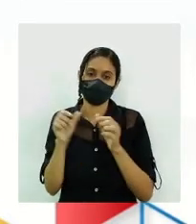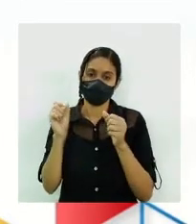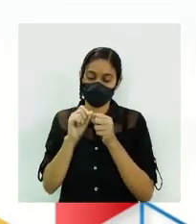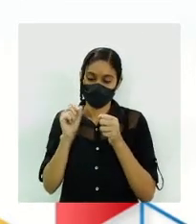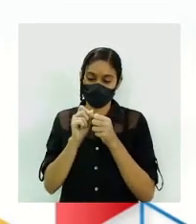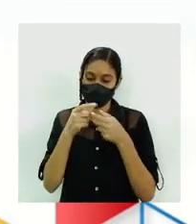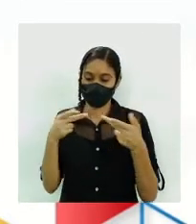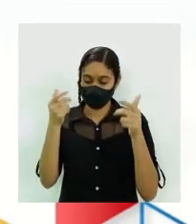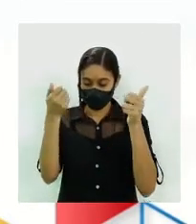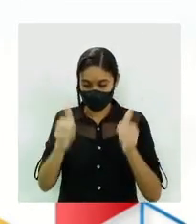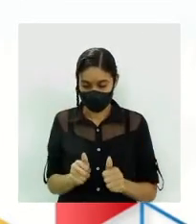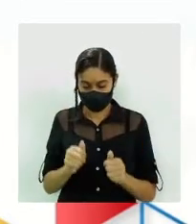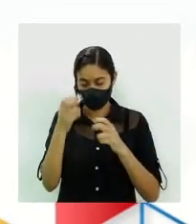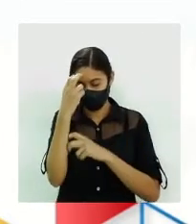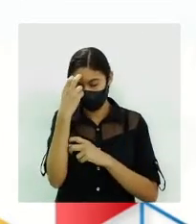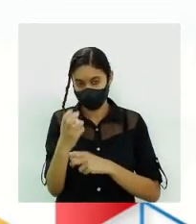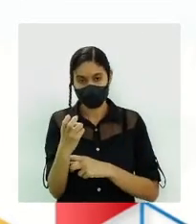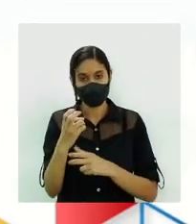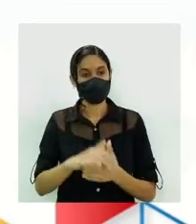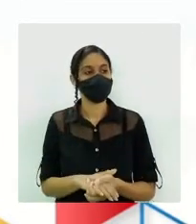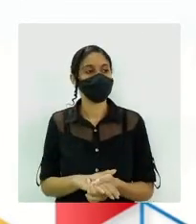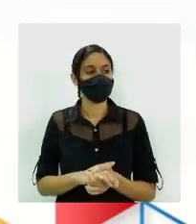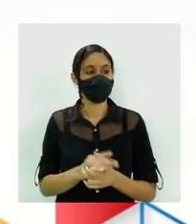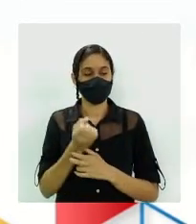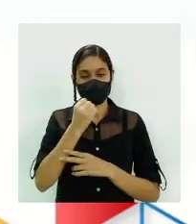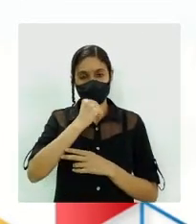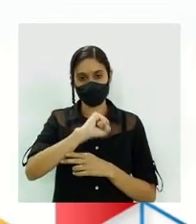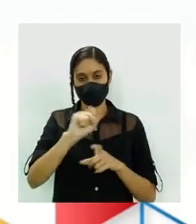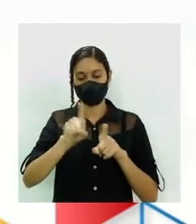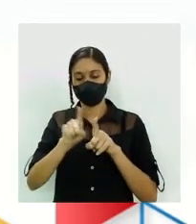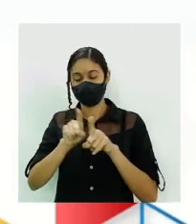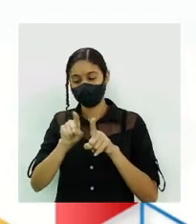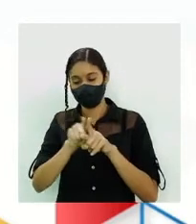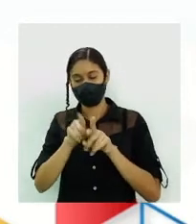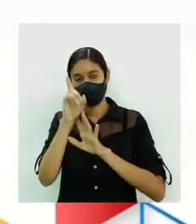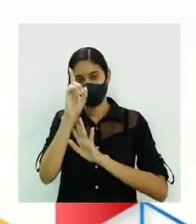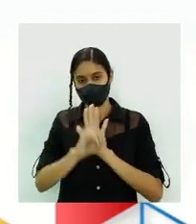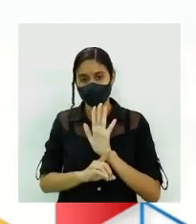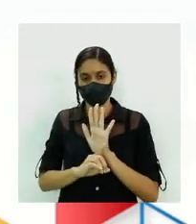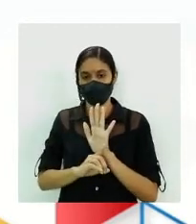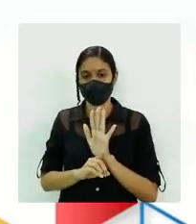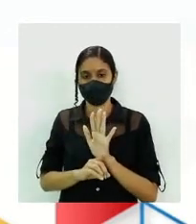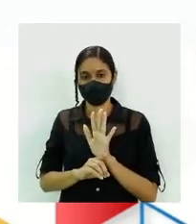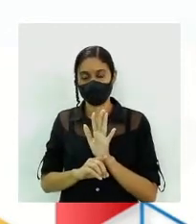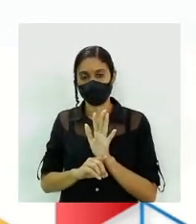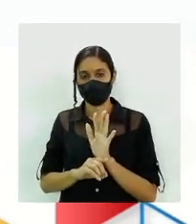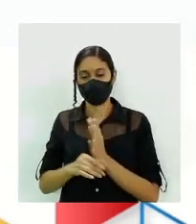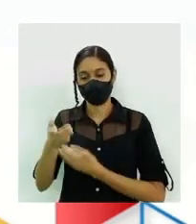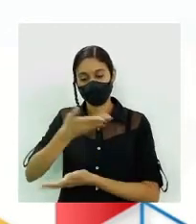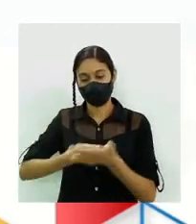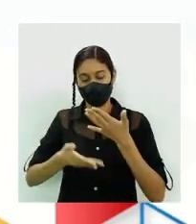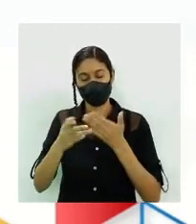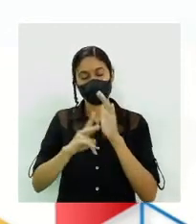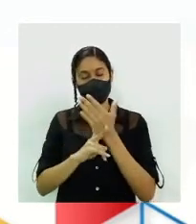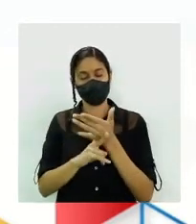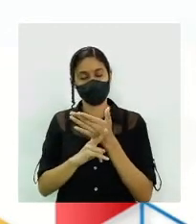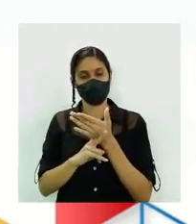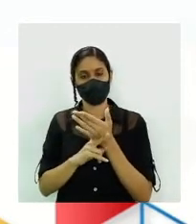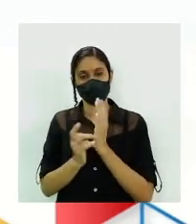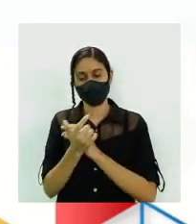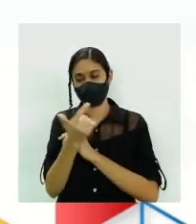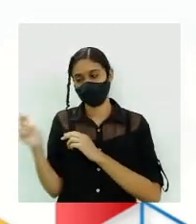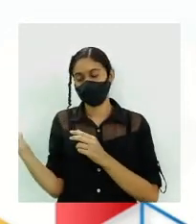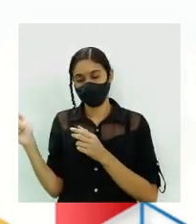produções artísticas e culturais de resistência e defesa de direitos, relação do verbo com